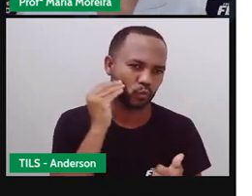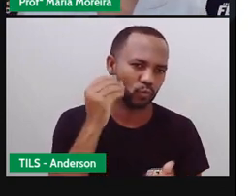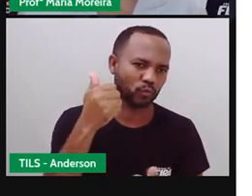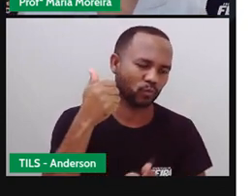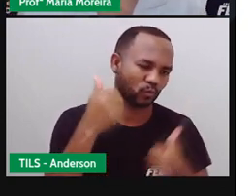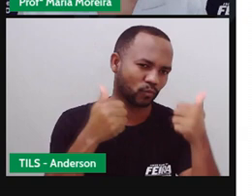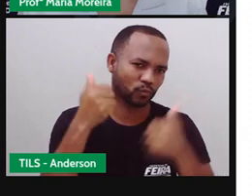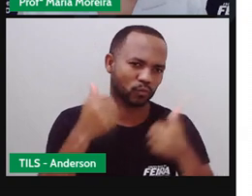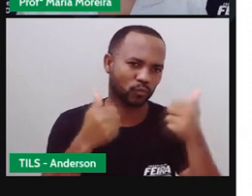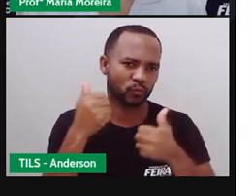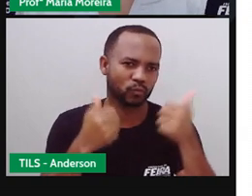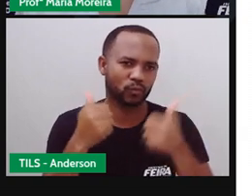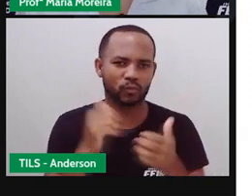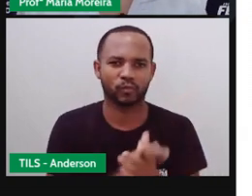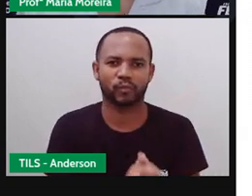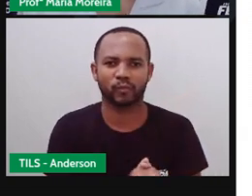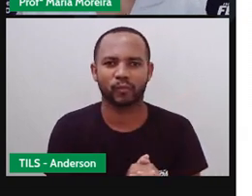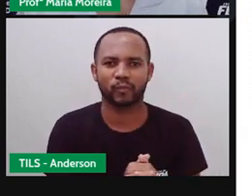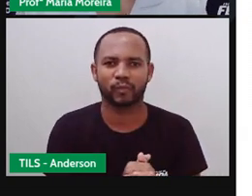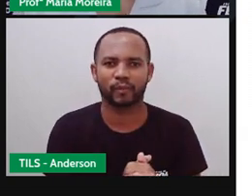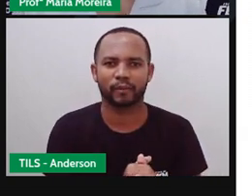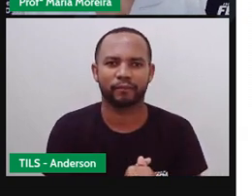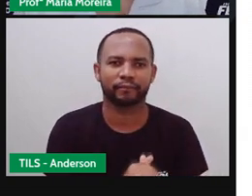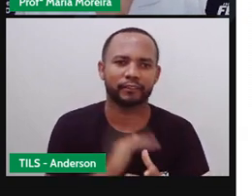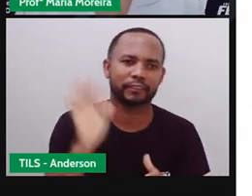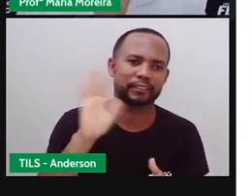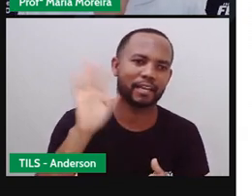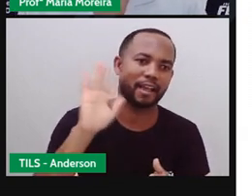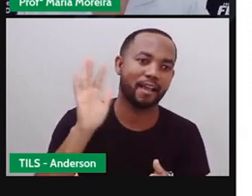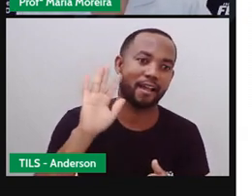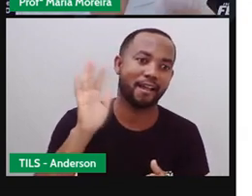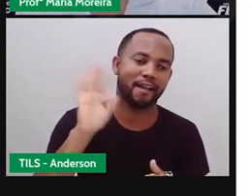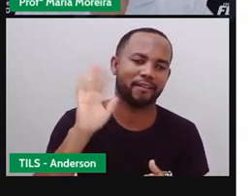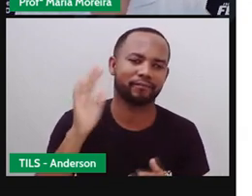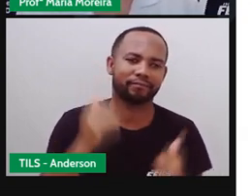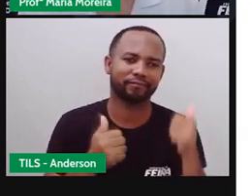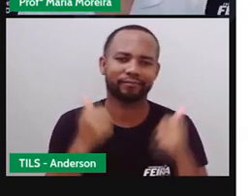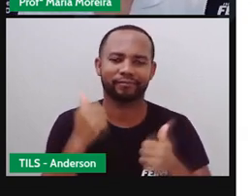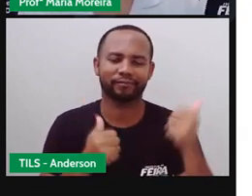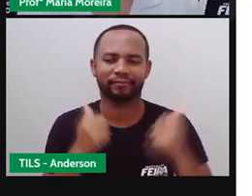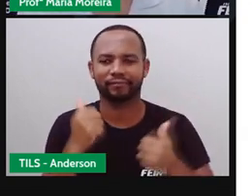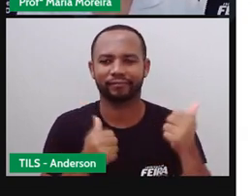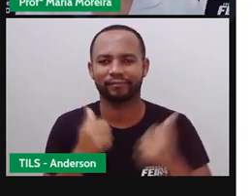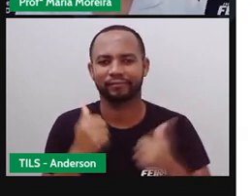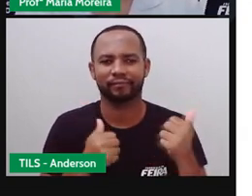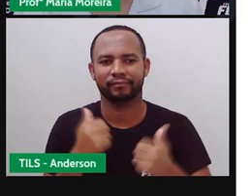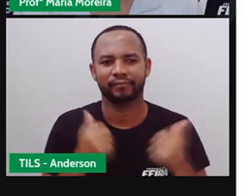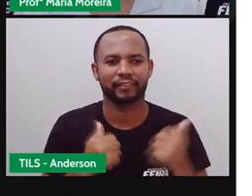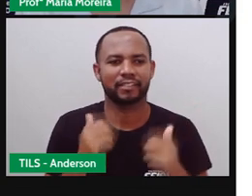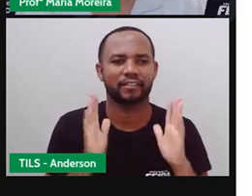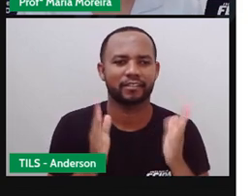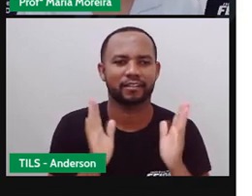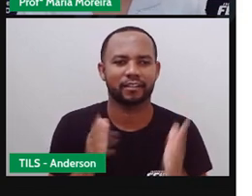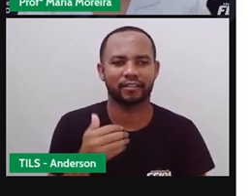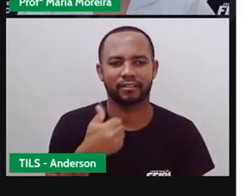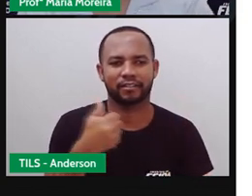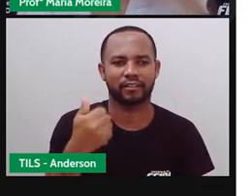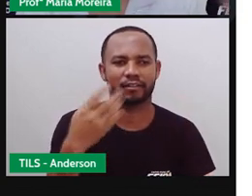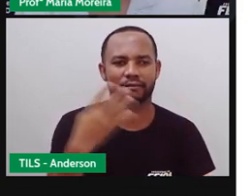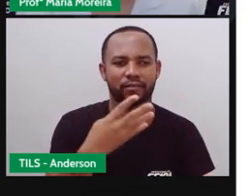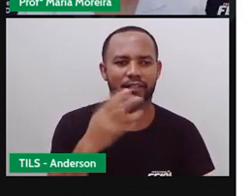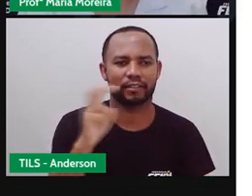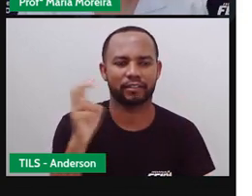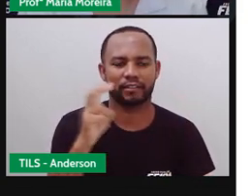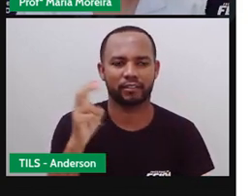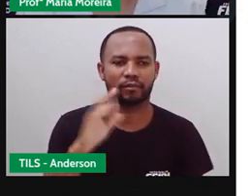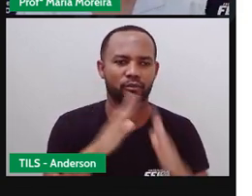beijo para Pietra para João tá um beijo para todos os alunos do 3º ano que no decorrer dessas nossas 145 aulas estão aí